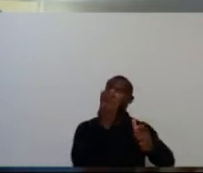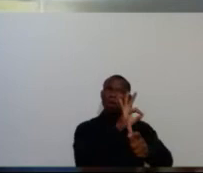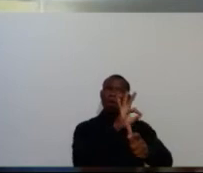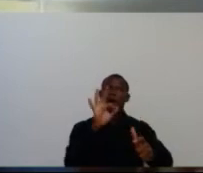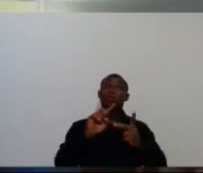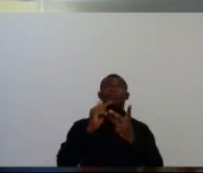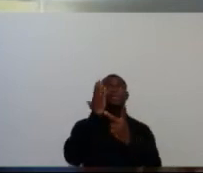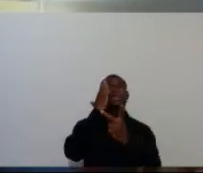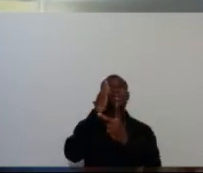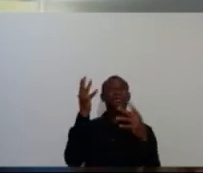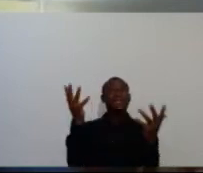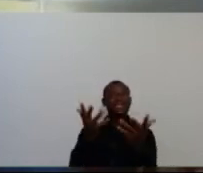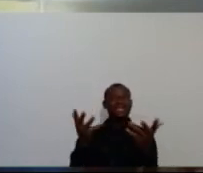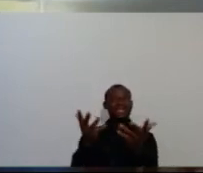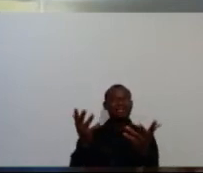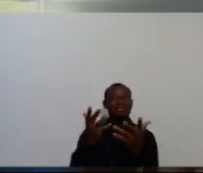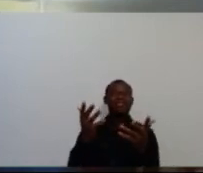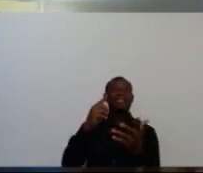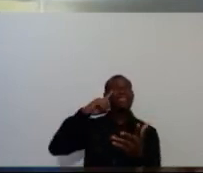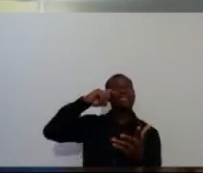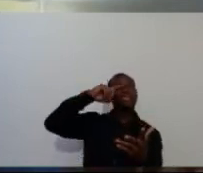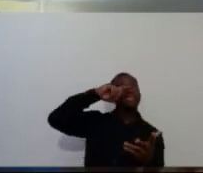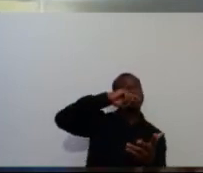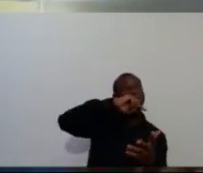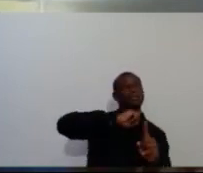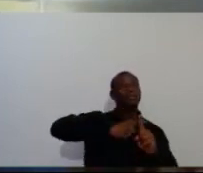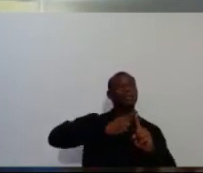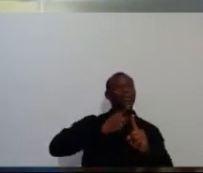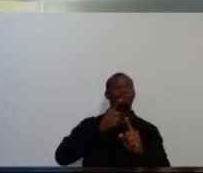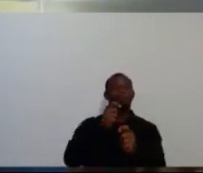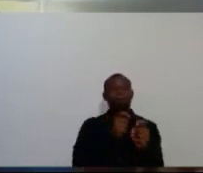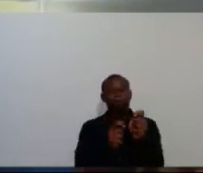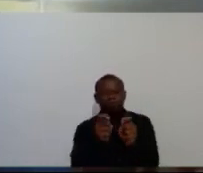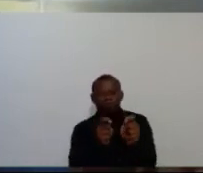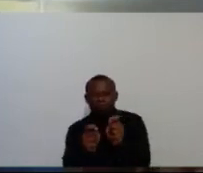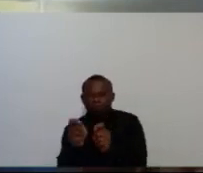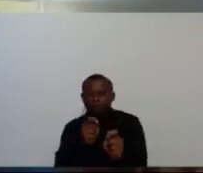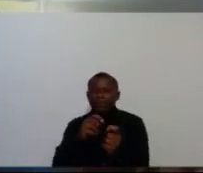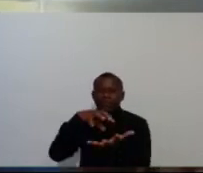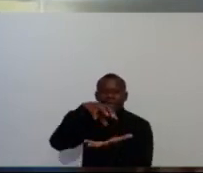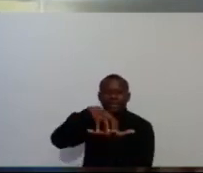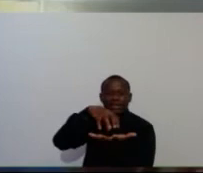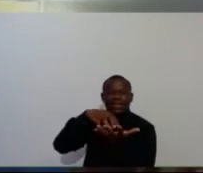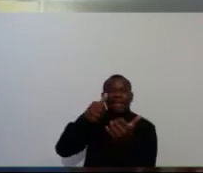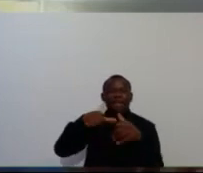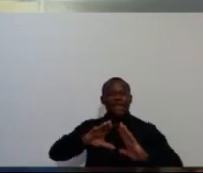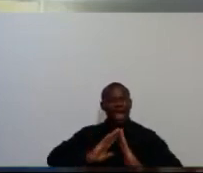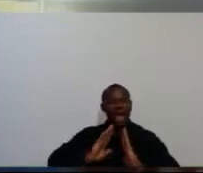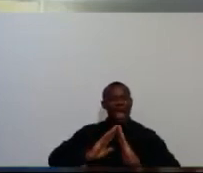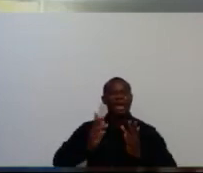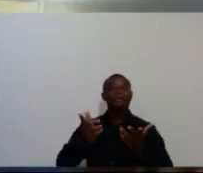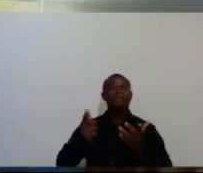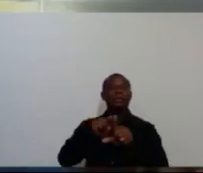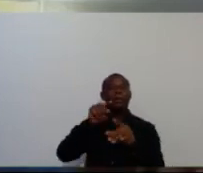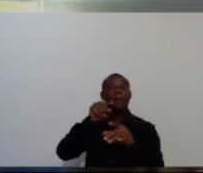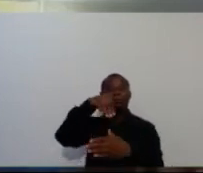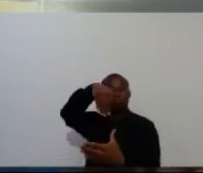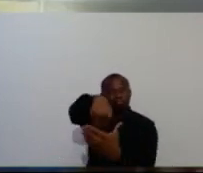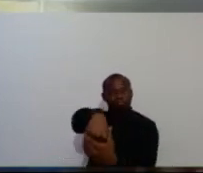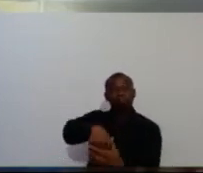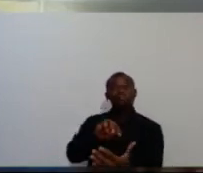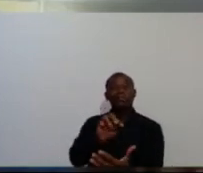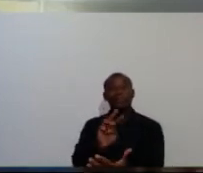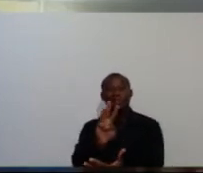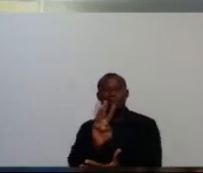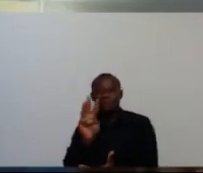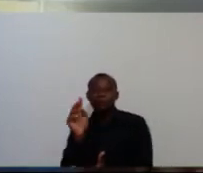remotos. Além da rede, nós estamos dando continuidade devido às circunstâncias e podemos